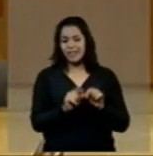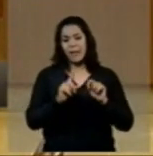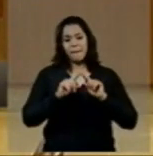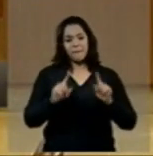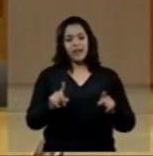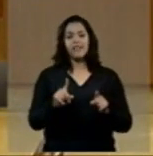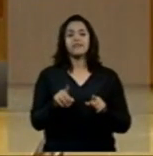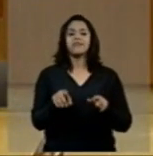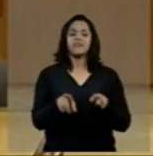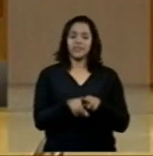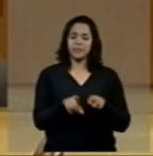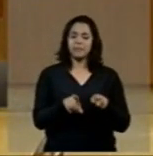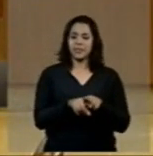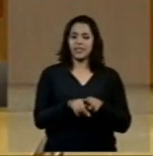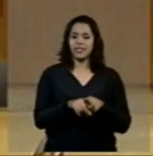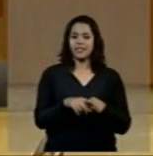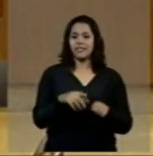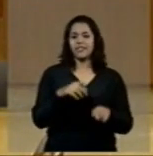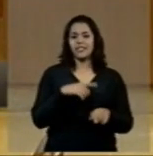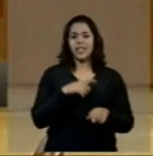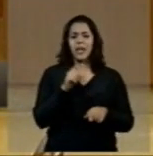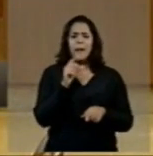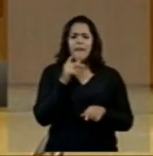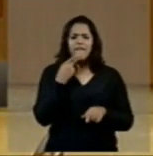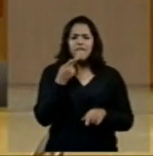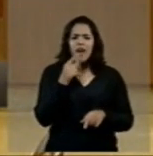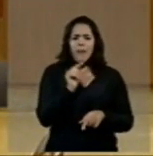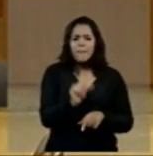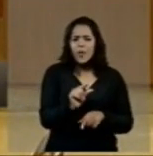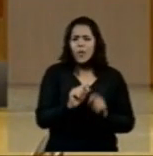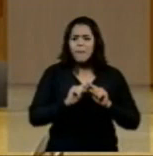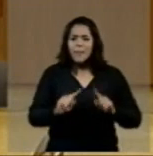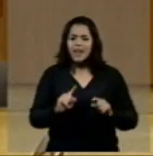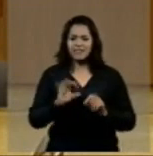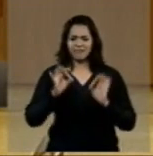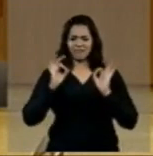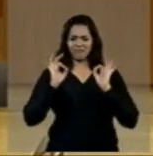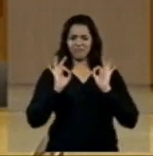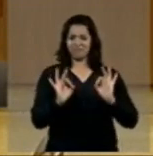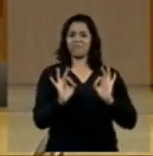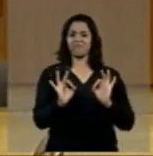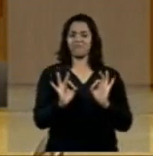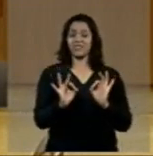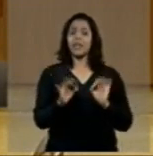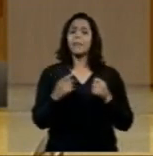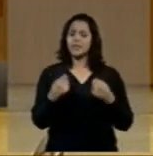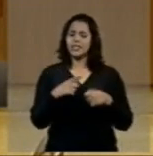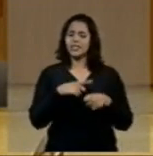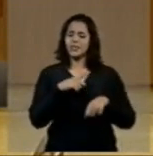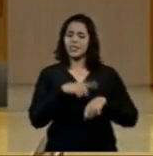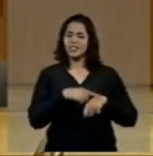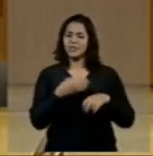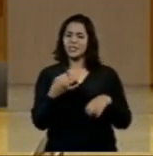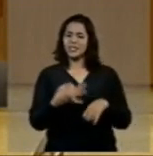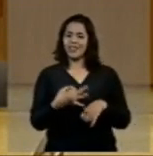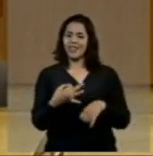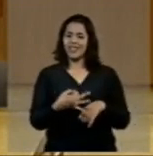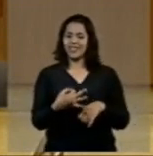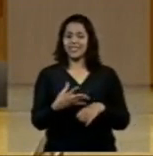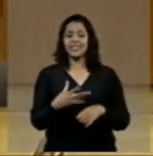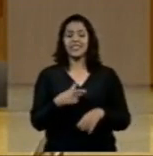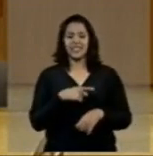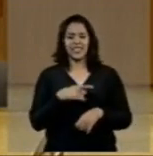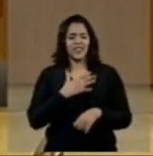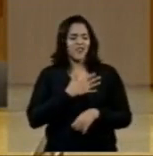credora pelo tão pouco que fala, mas fala sempre de maneira brilhante, tem o tempo que for necessário, com todo